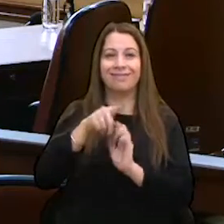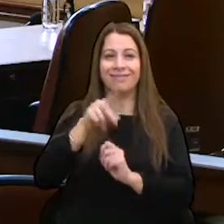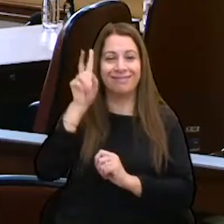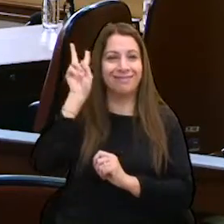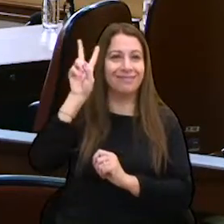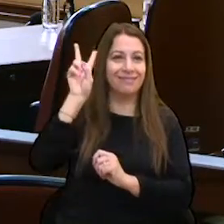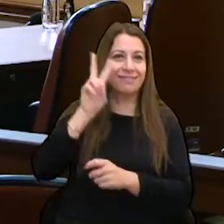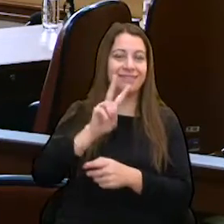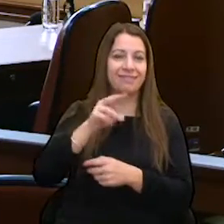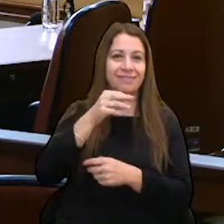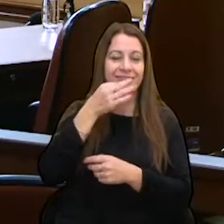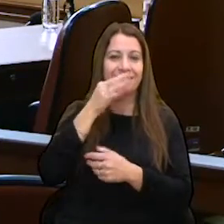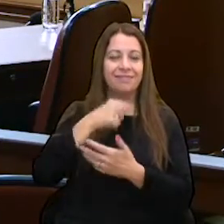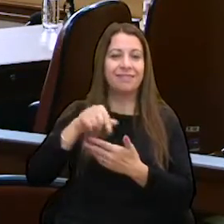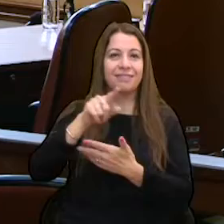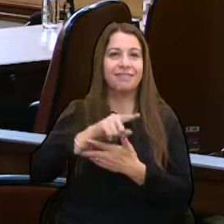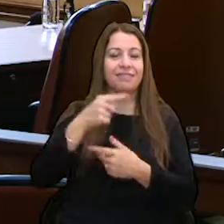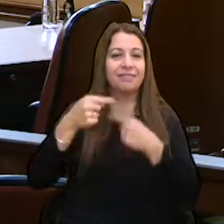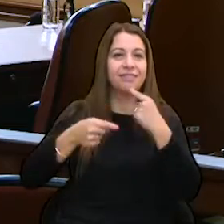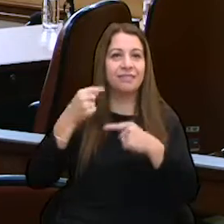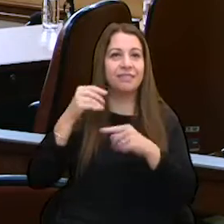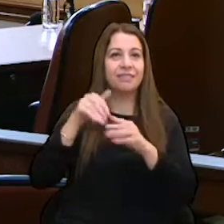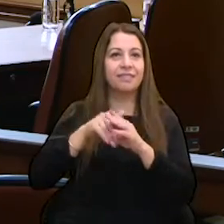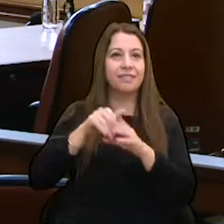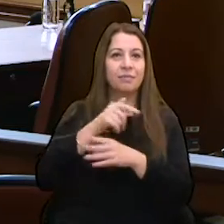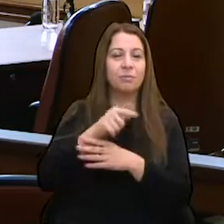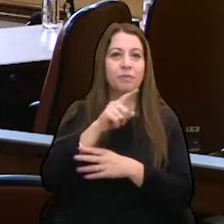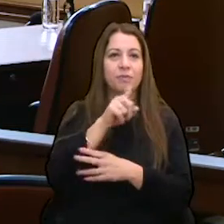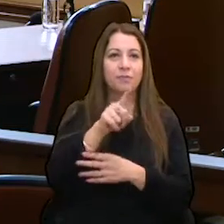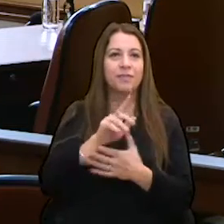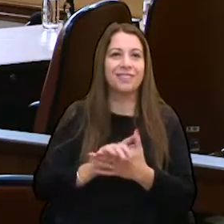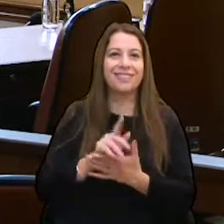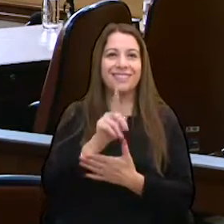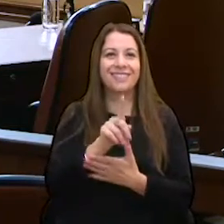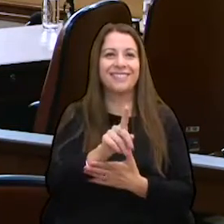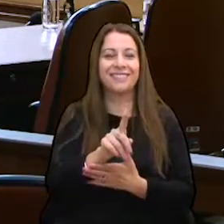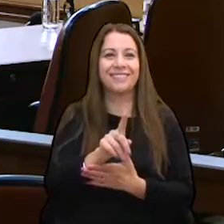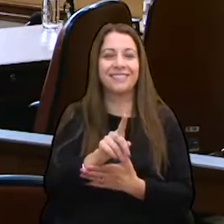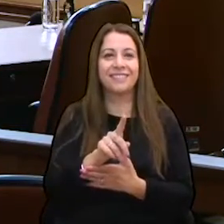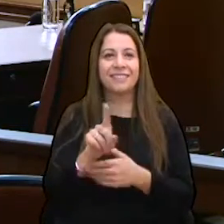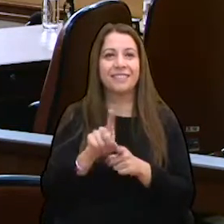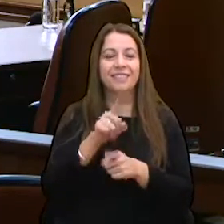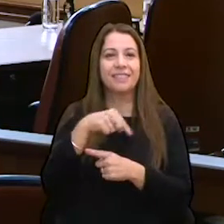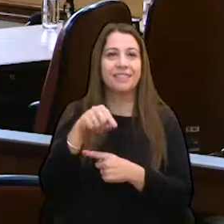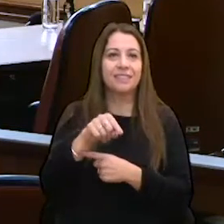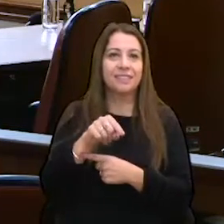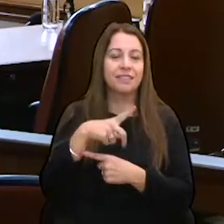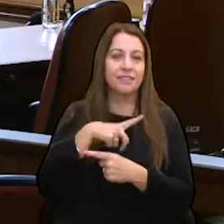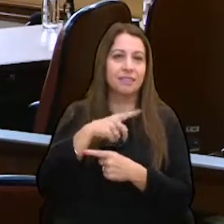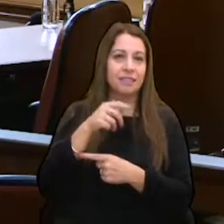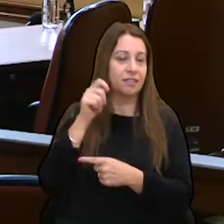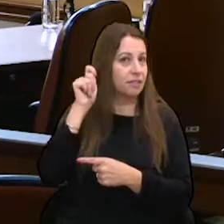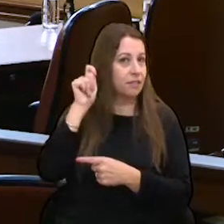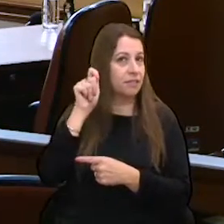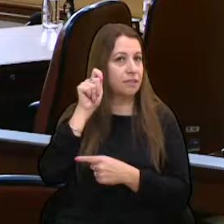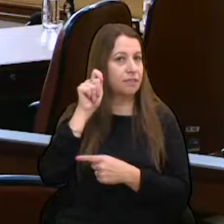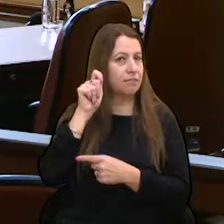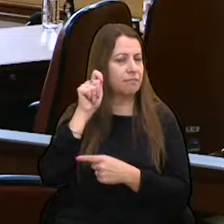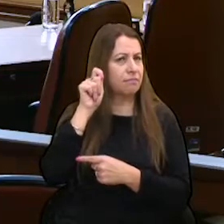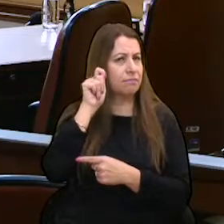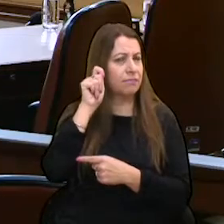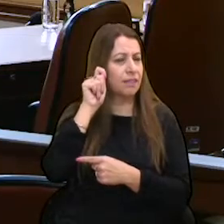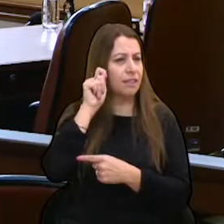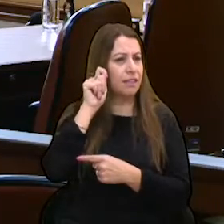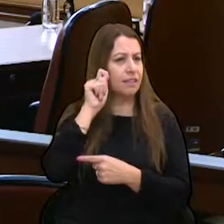no município. Também em discussão e votação, um projeto de lei de 2016 do então vereador Adelino Teles,